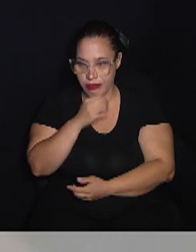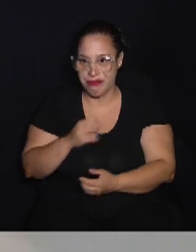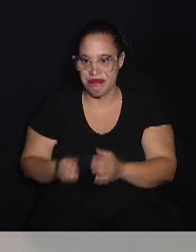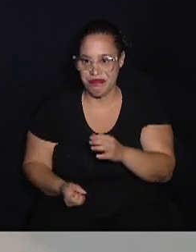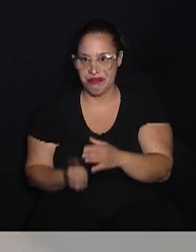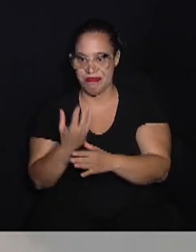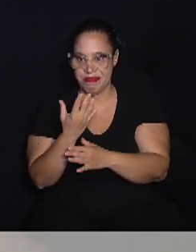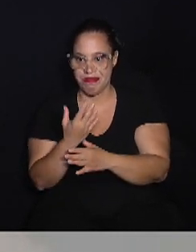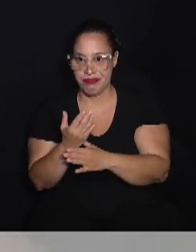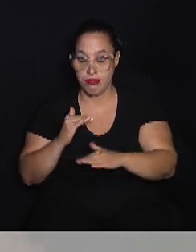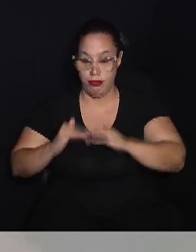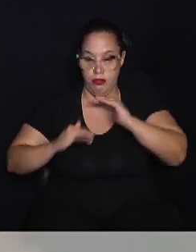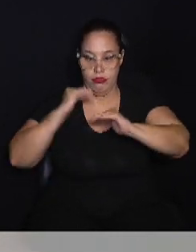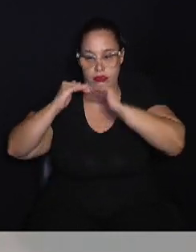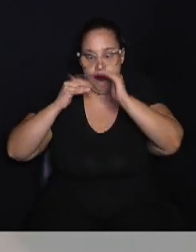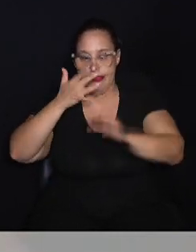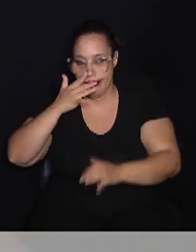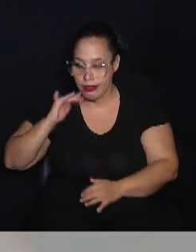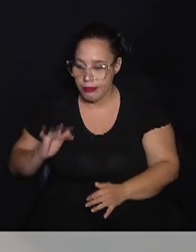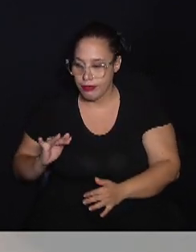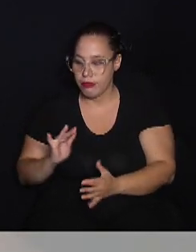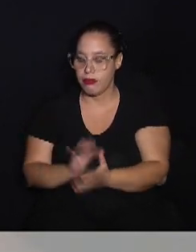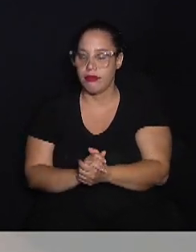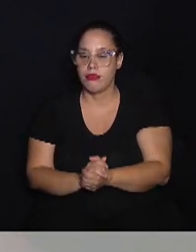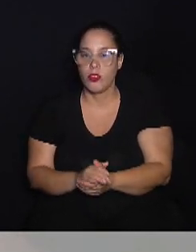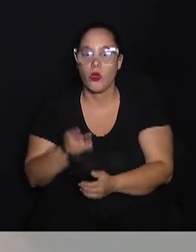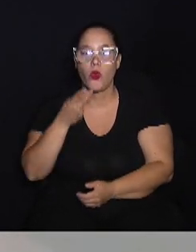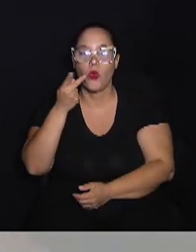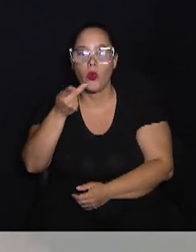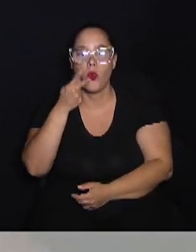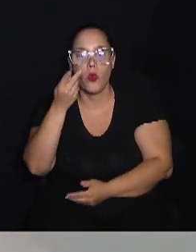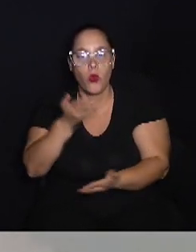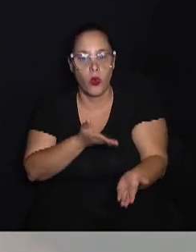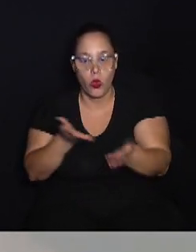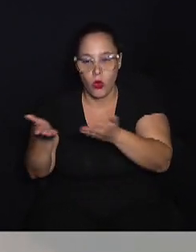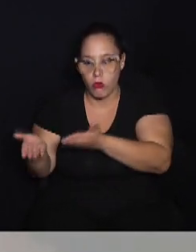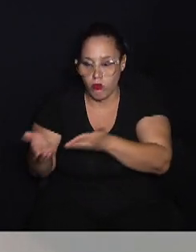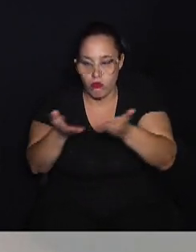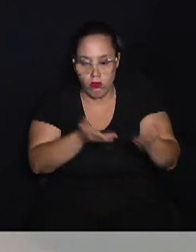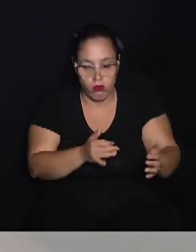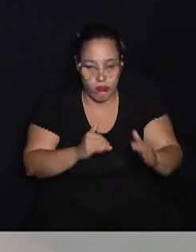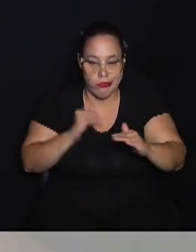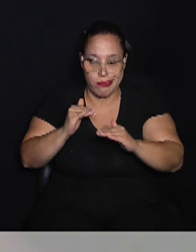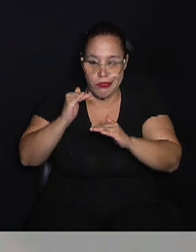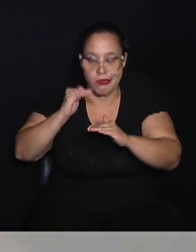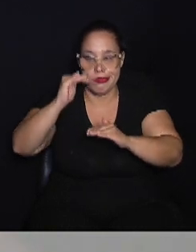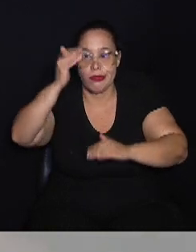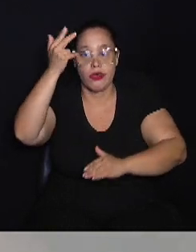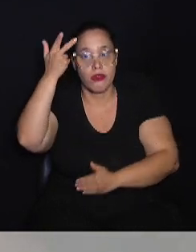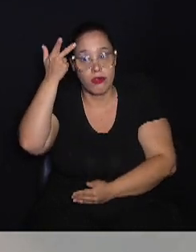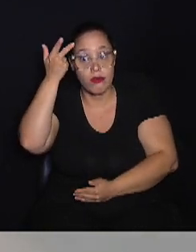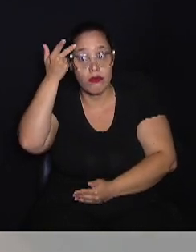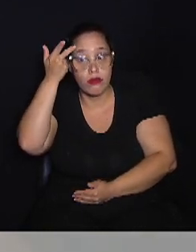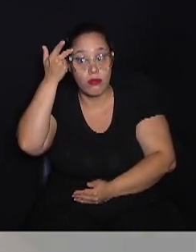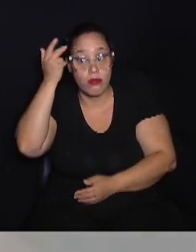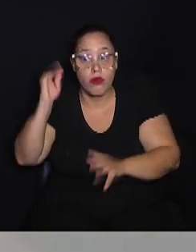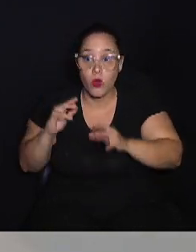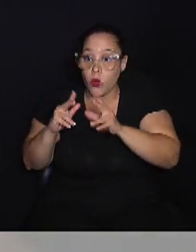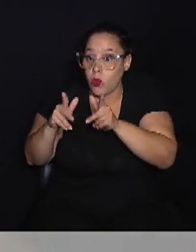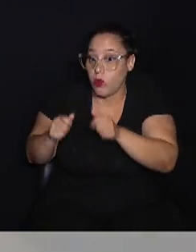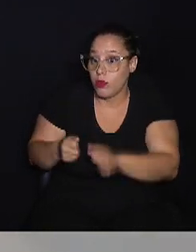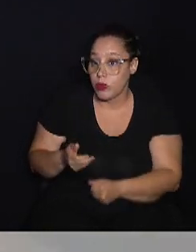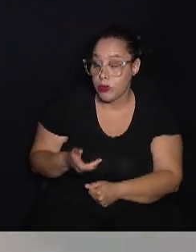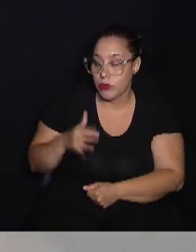aí no desenvolv da criança como você disse faz parte do desenvolvimento normal aí de todas as crianças